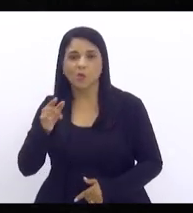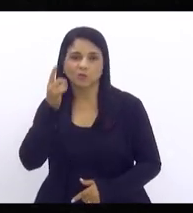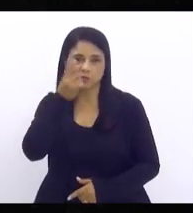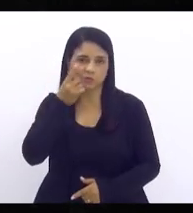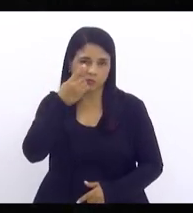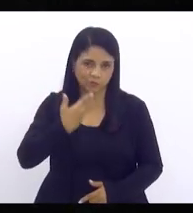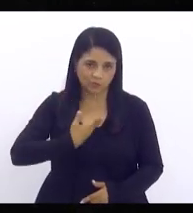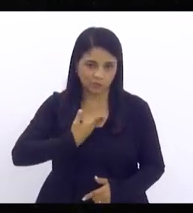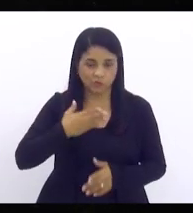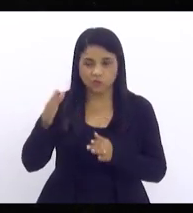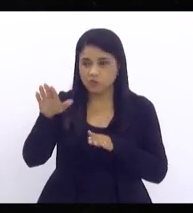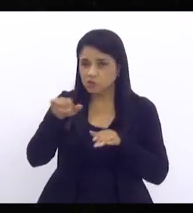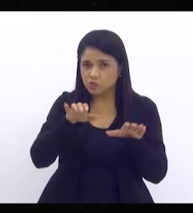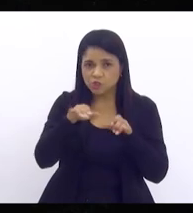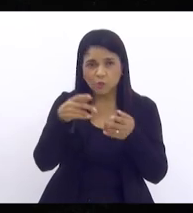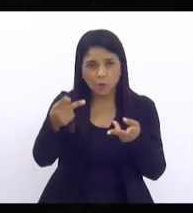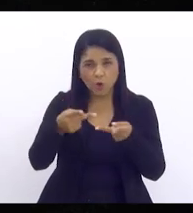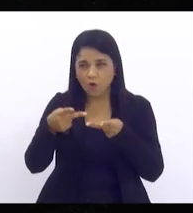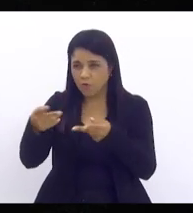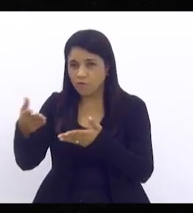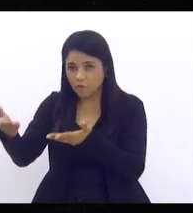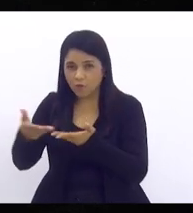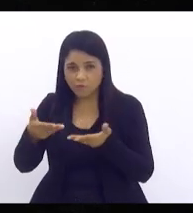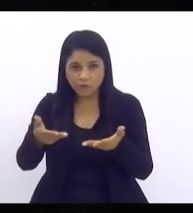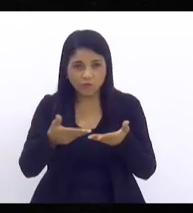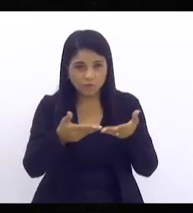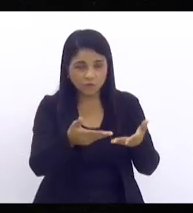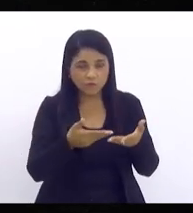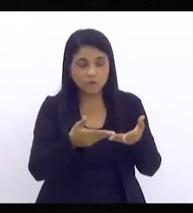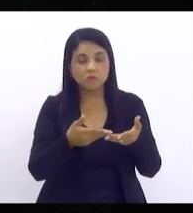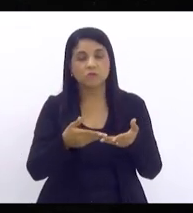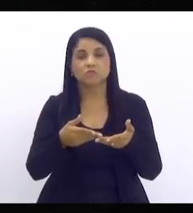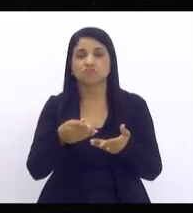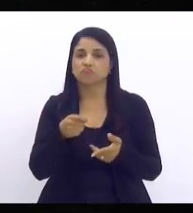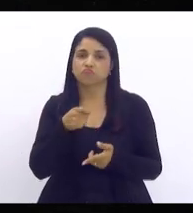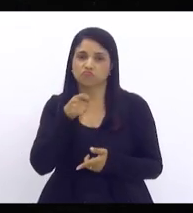e eu convido a todos, aqueles que, por acaso, ainda não